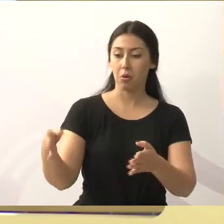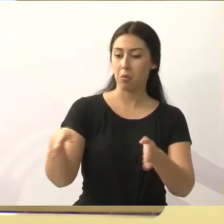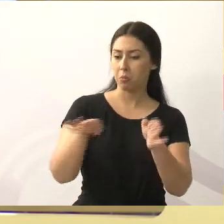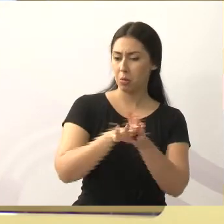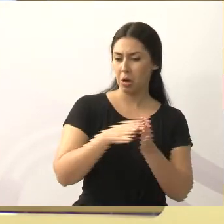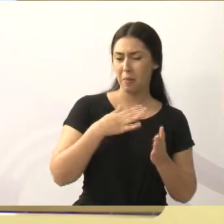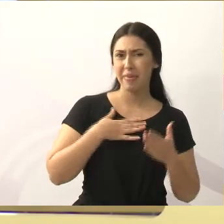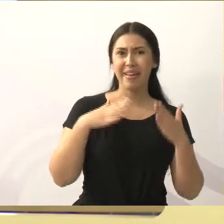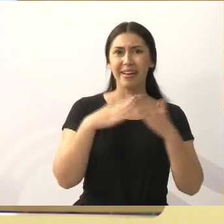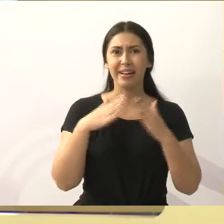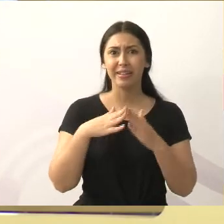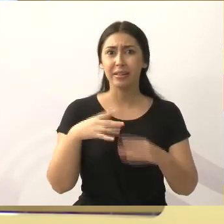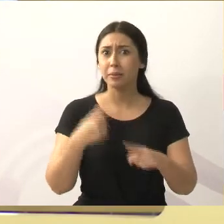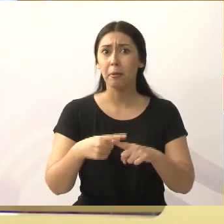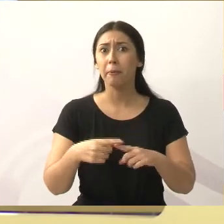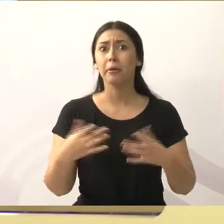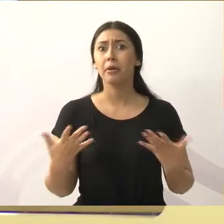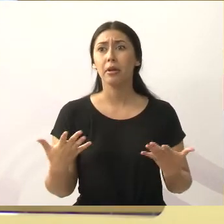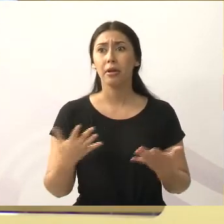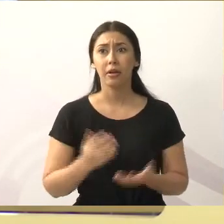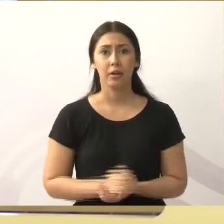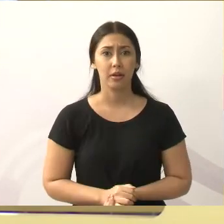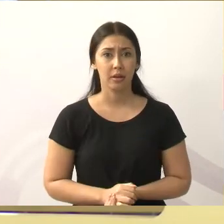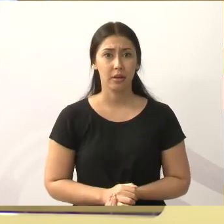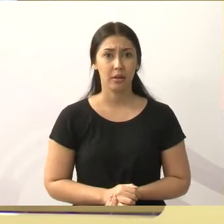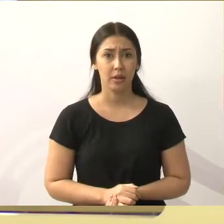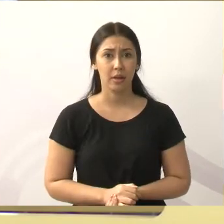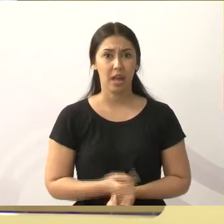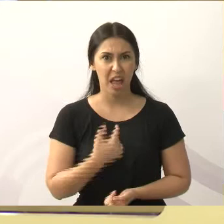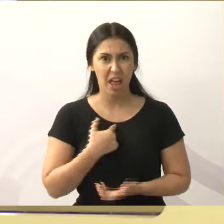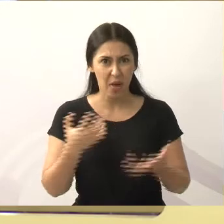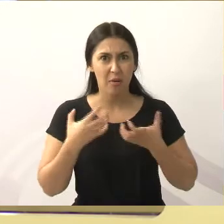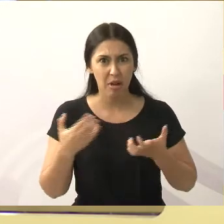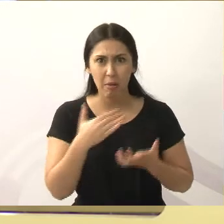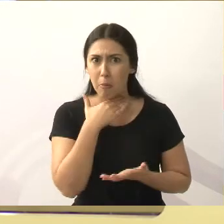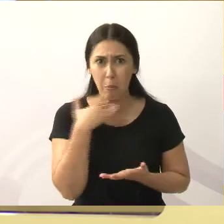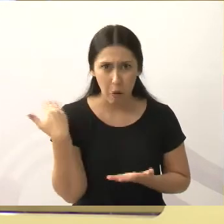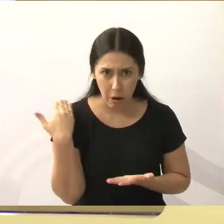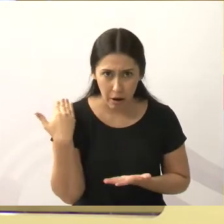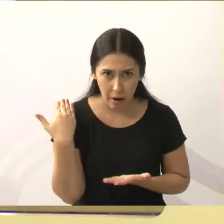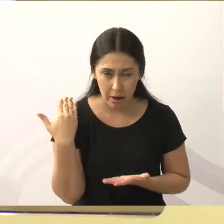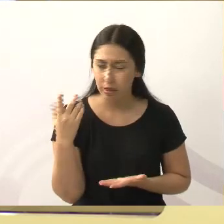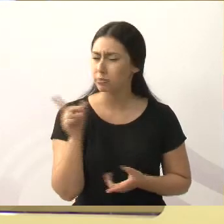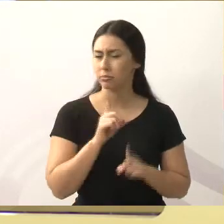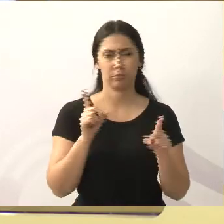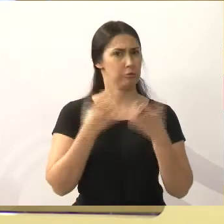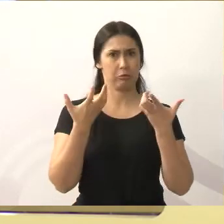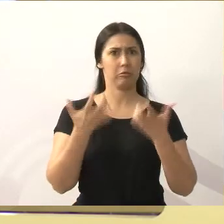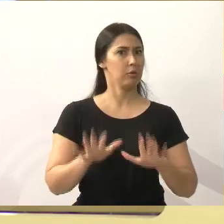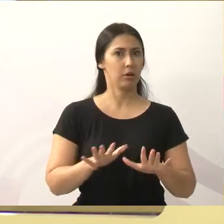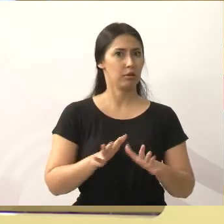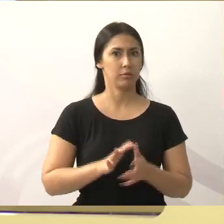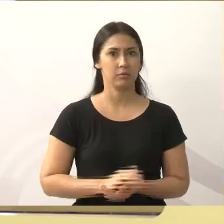se eu estou procurando ir para o cemitério, estou procurando a morte?